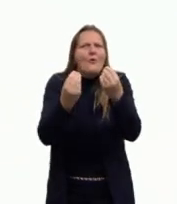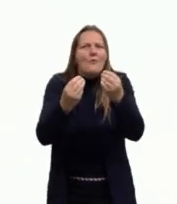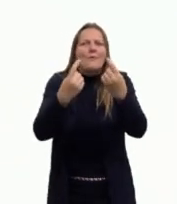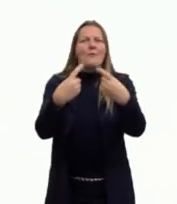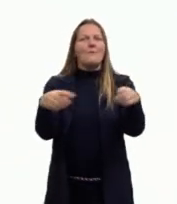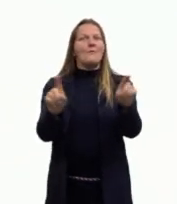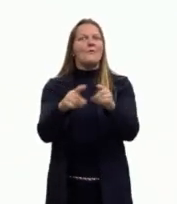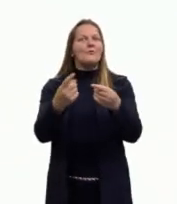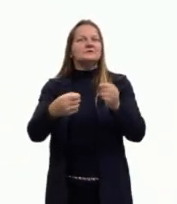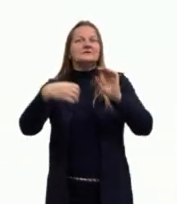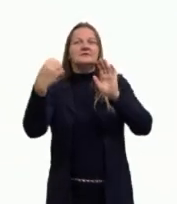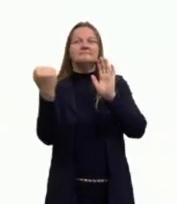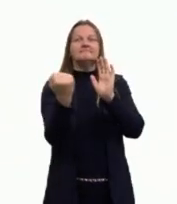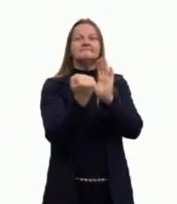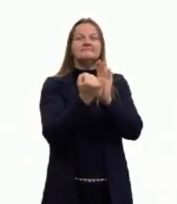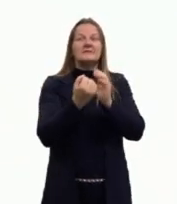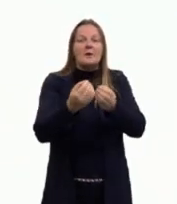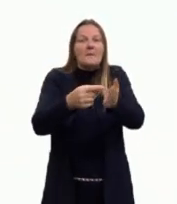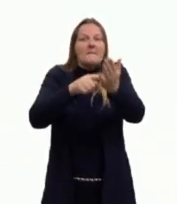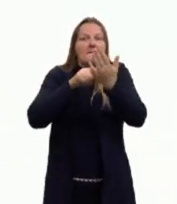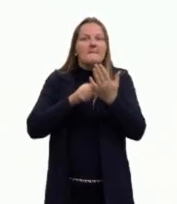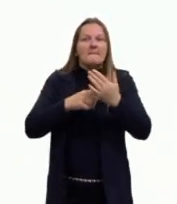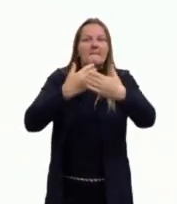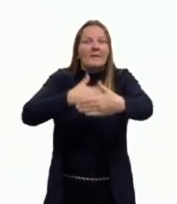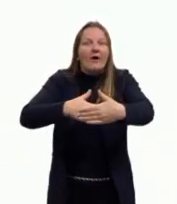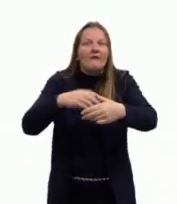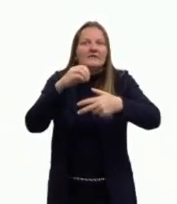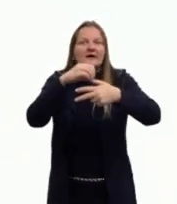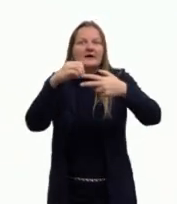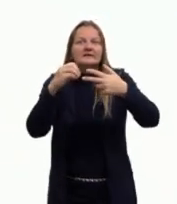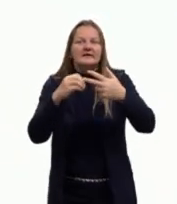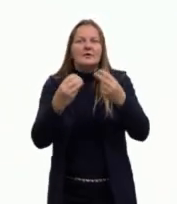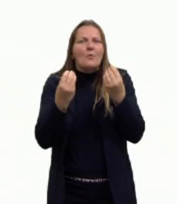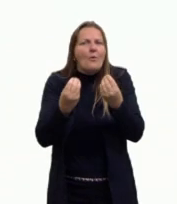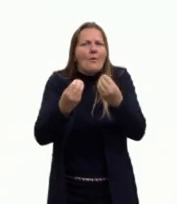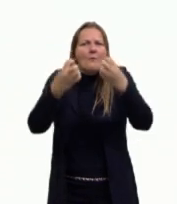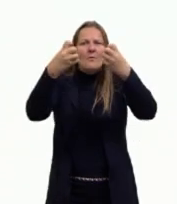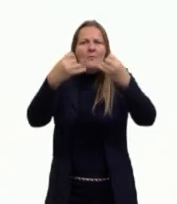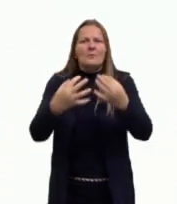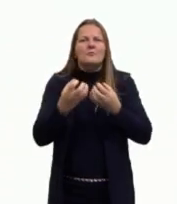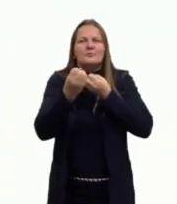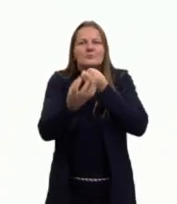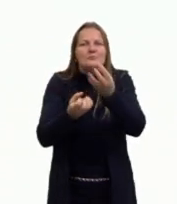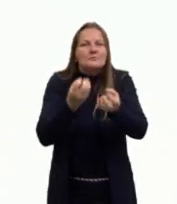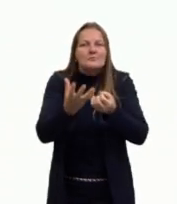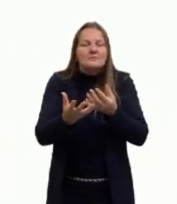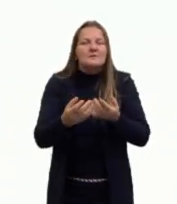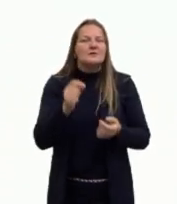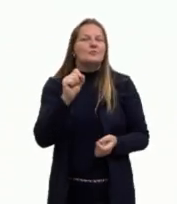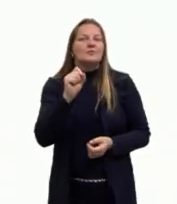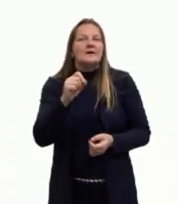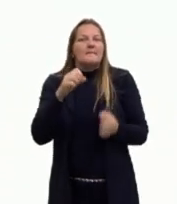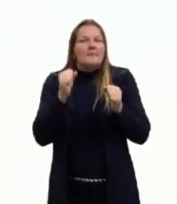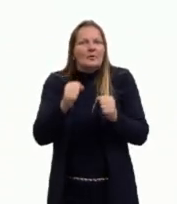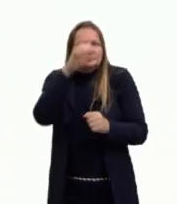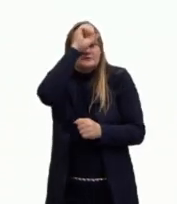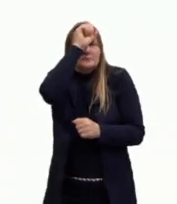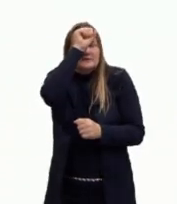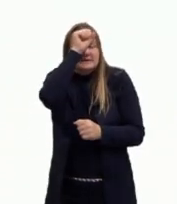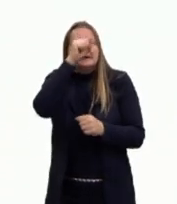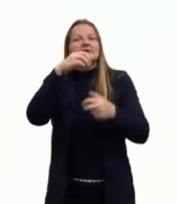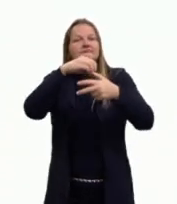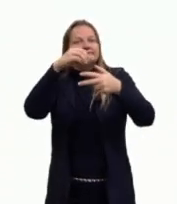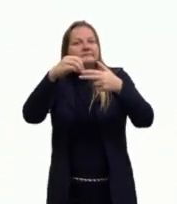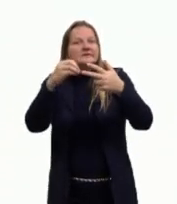Ela vai aparecer em questões do Enem como essas músicas são citadas que que a gente pode aprender aí